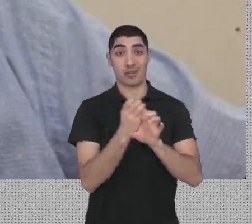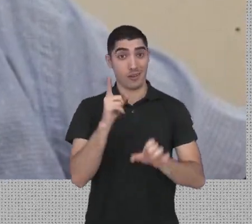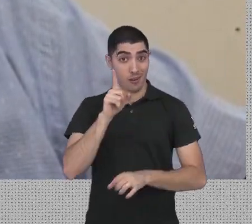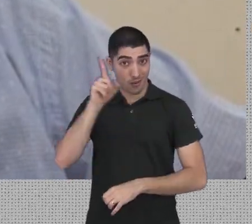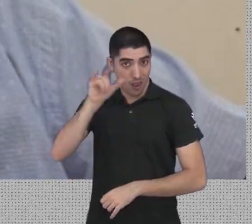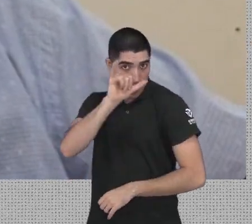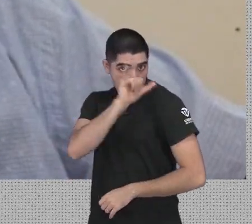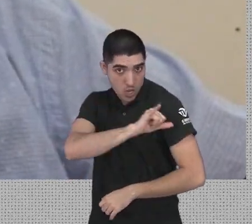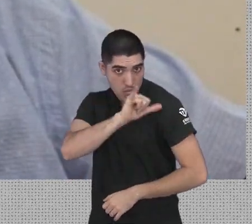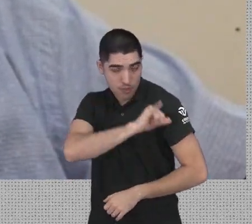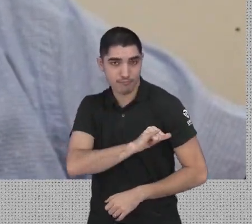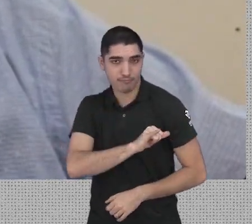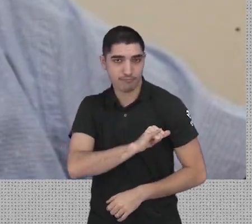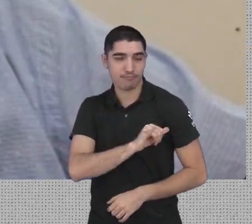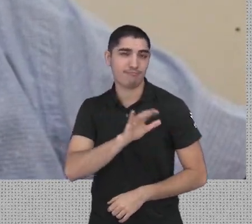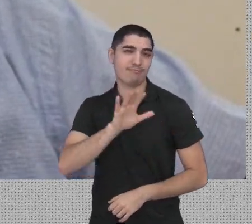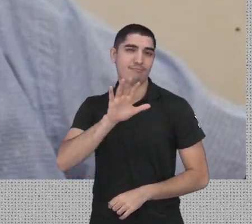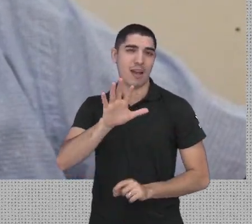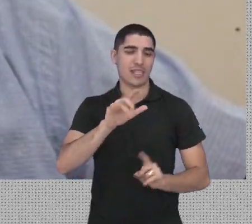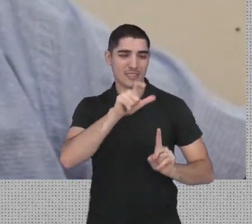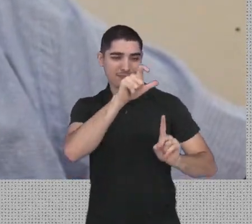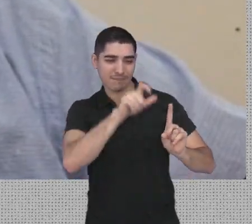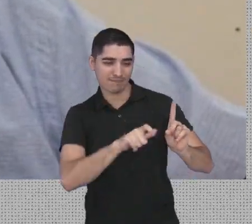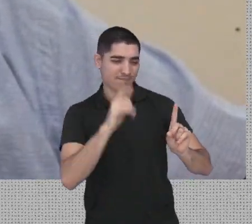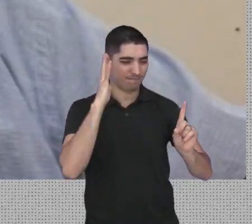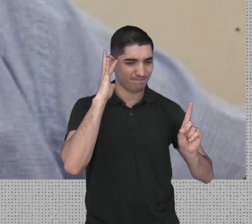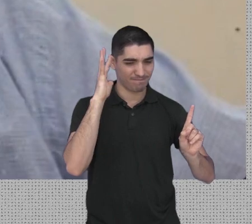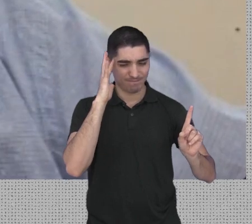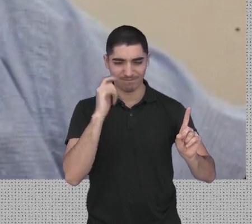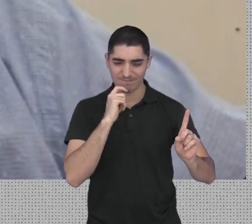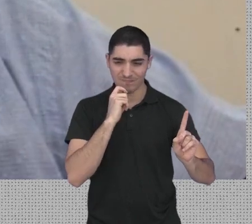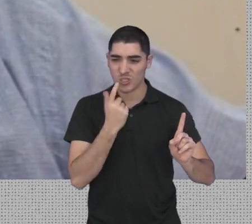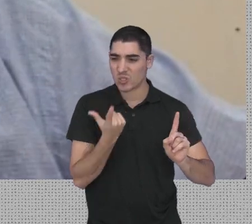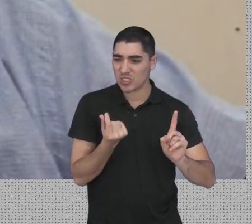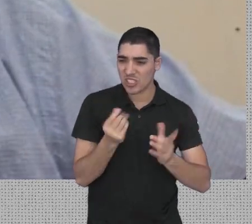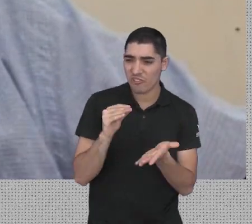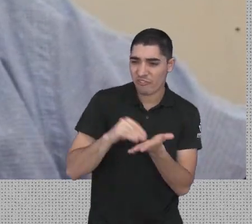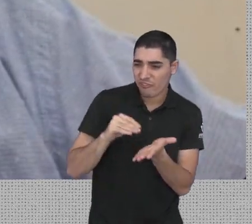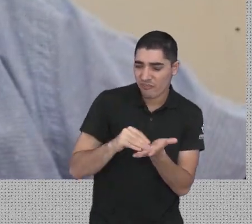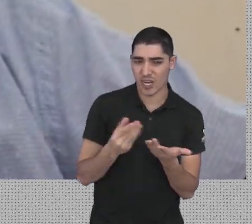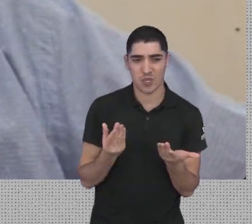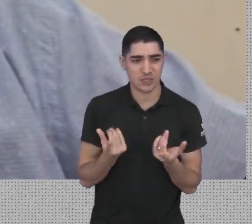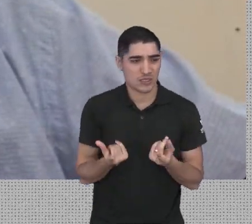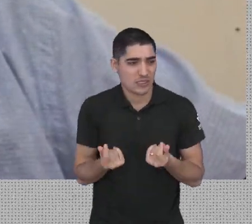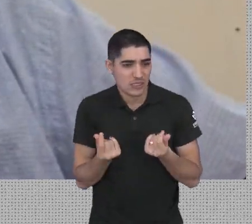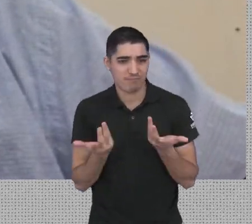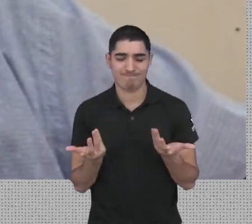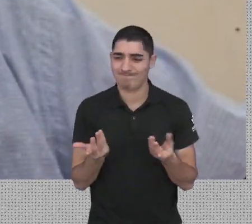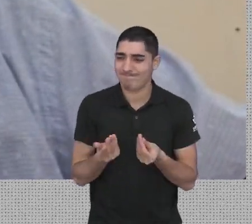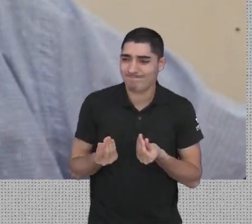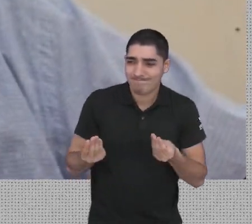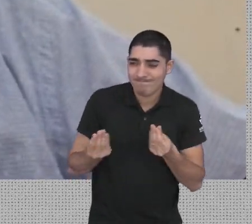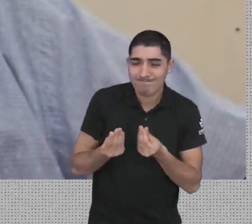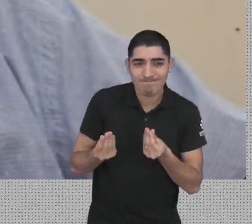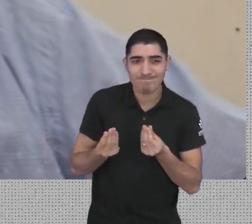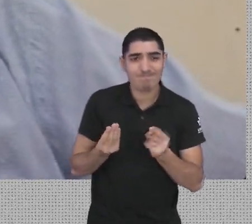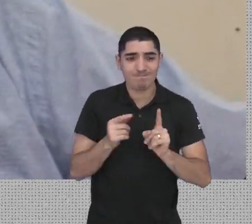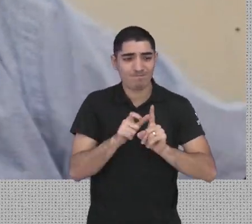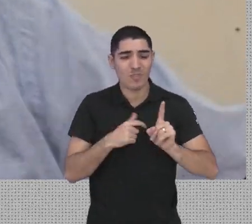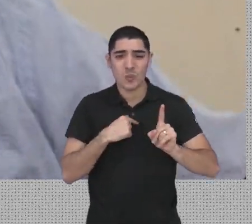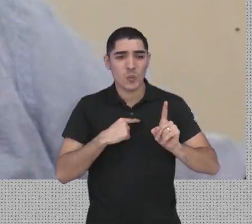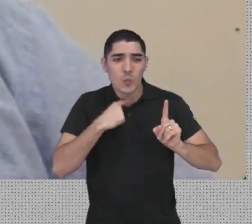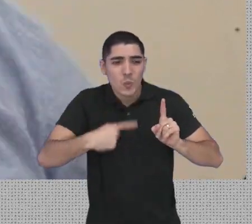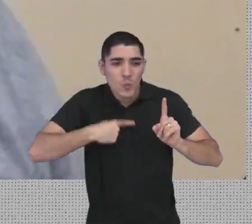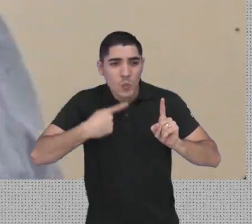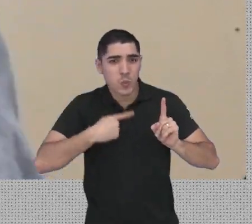Janeiro, mas não havia, ele não estava sem recurso financeiro, realmente não tinha a mínima condição